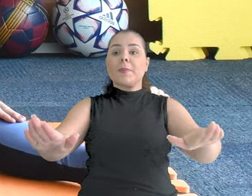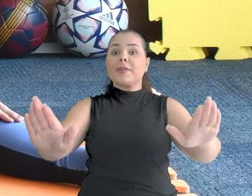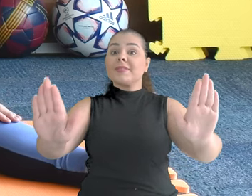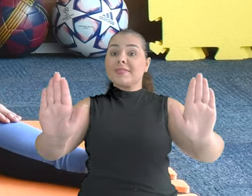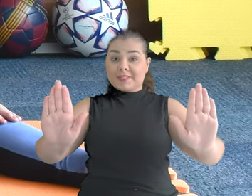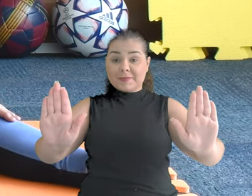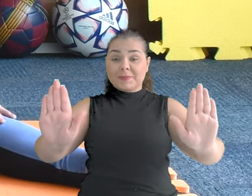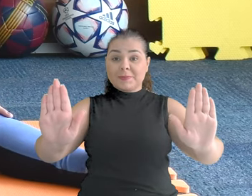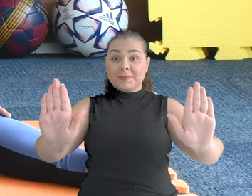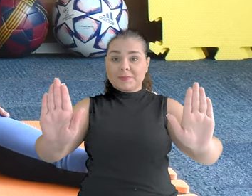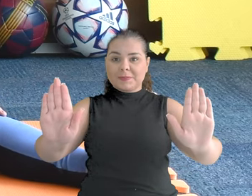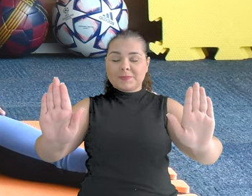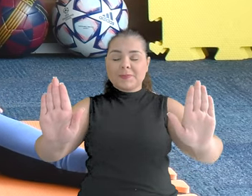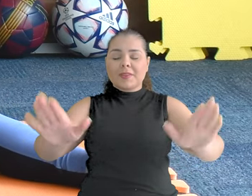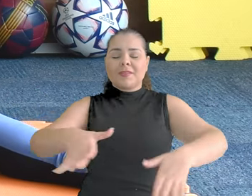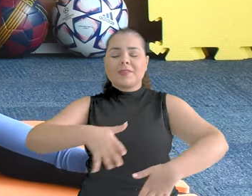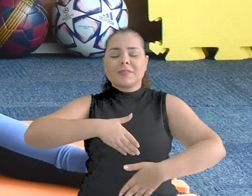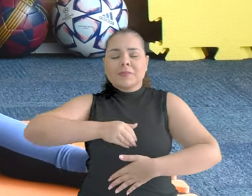ponta do pé para cima.